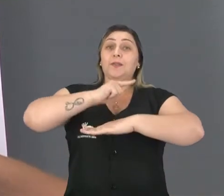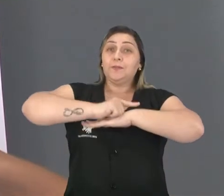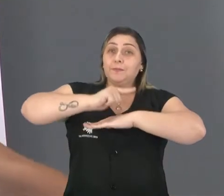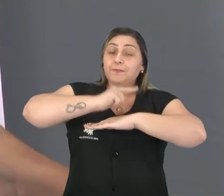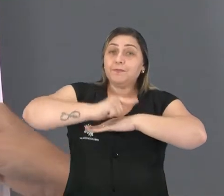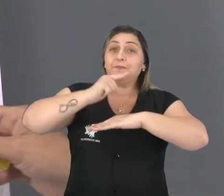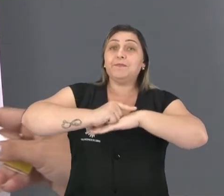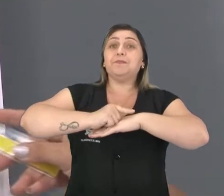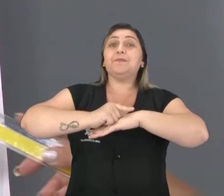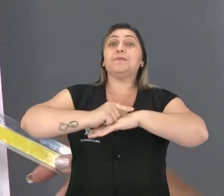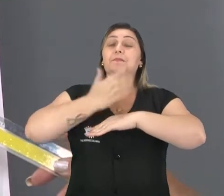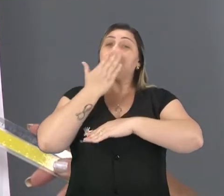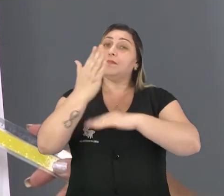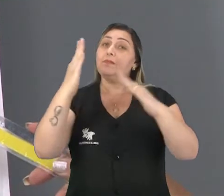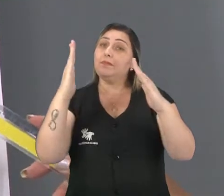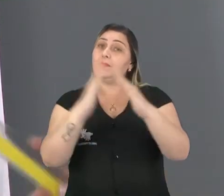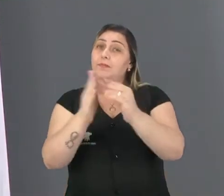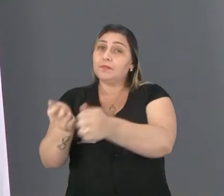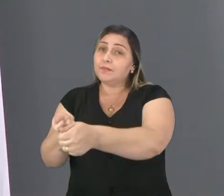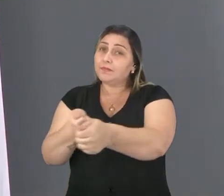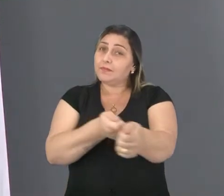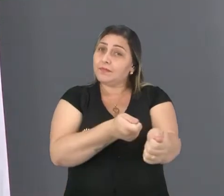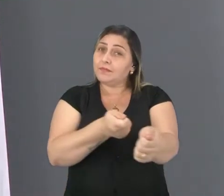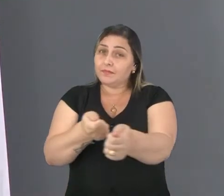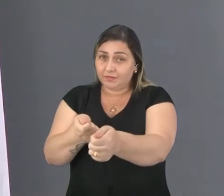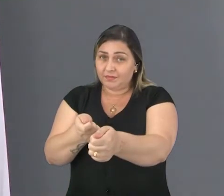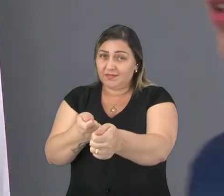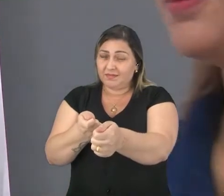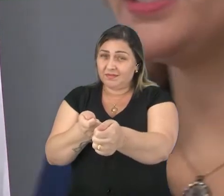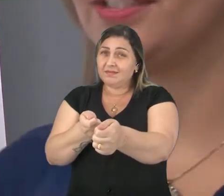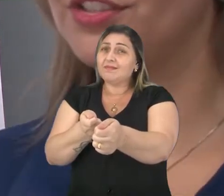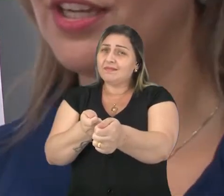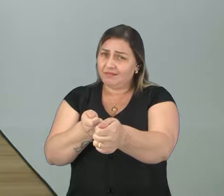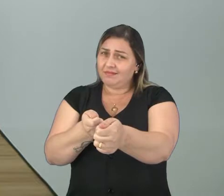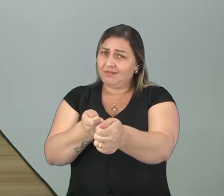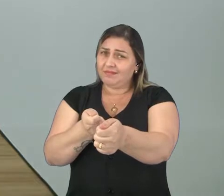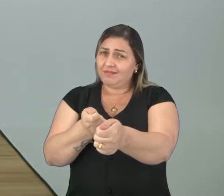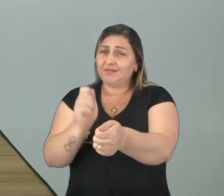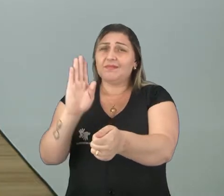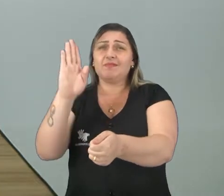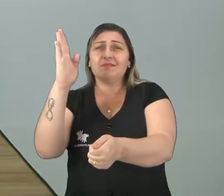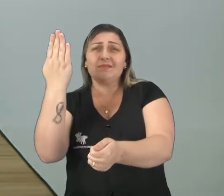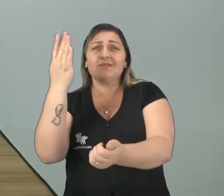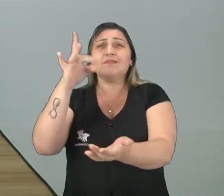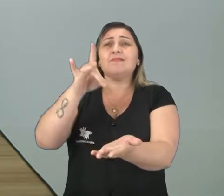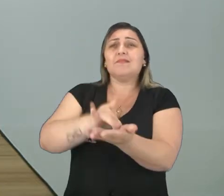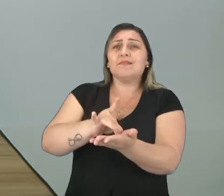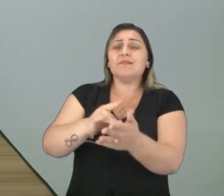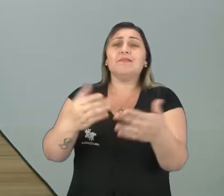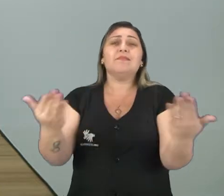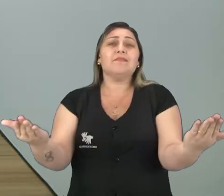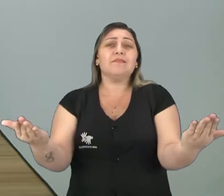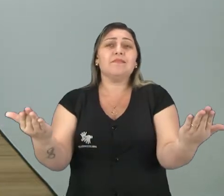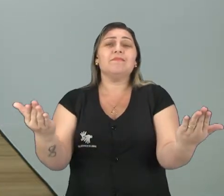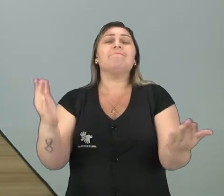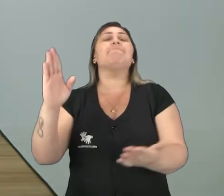Lavar a calçada com mangueira de água. Lavar calçada com mangueira de água. É verdadeiro ou é